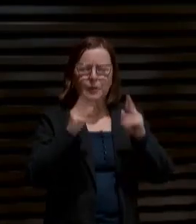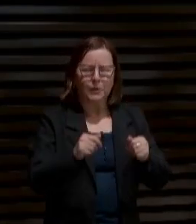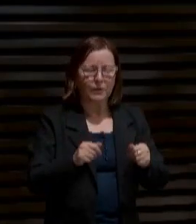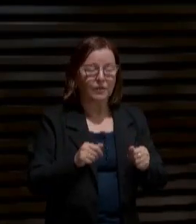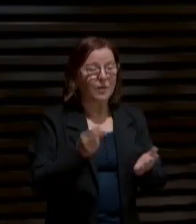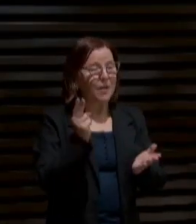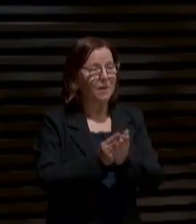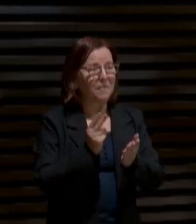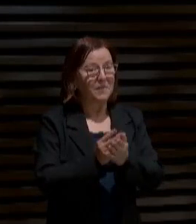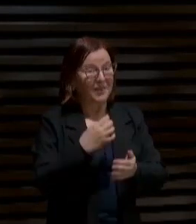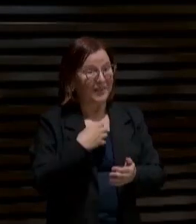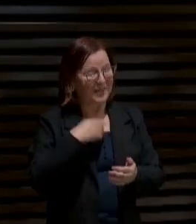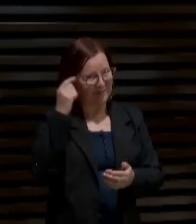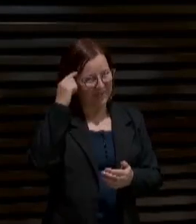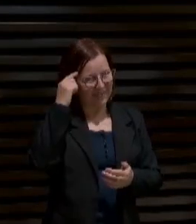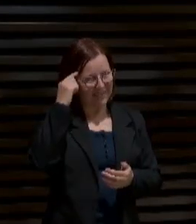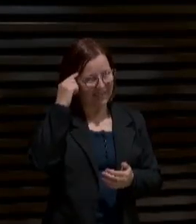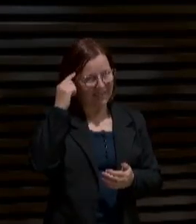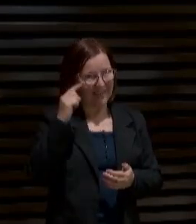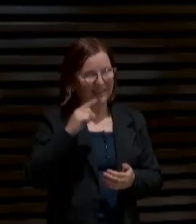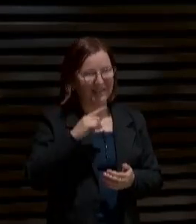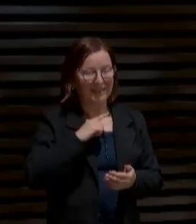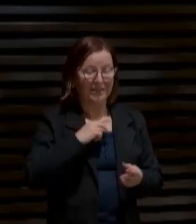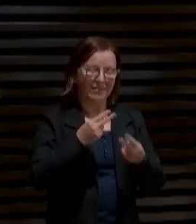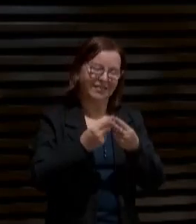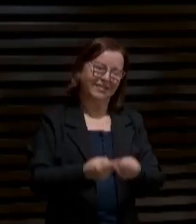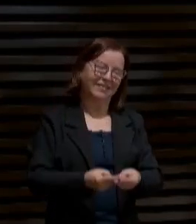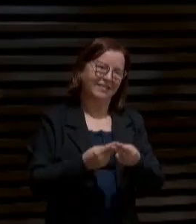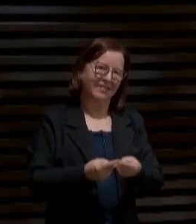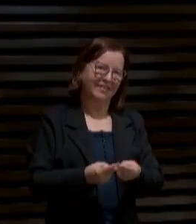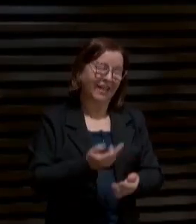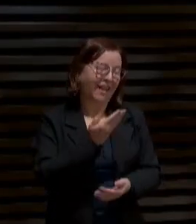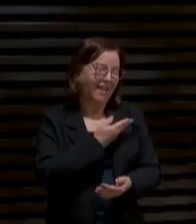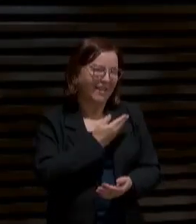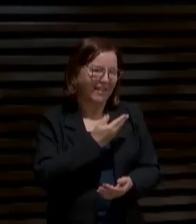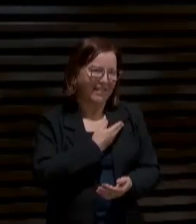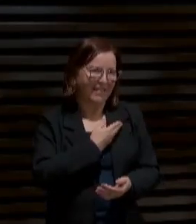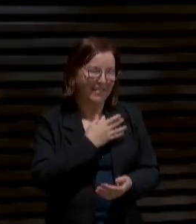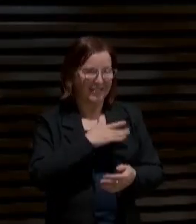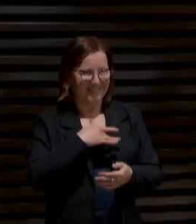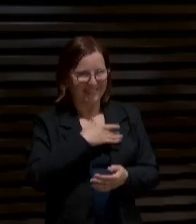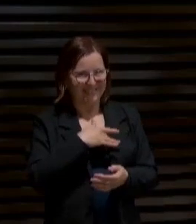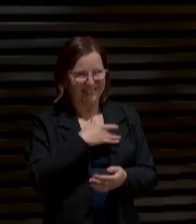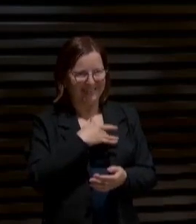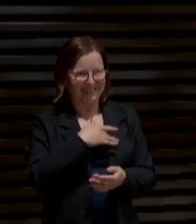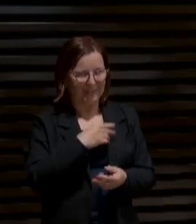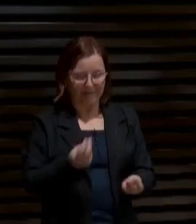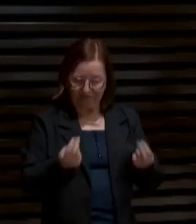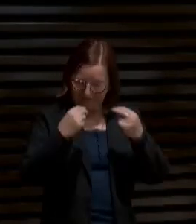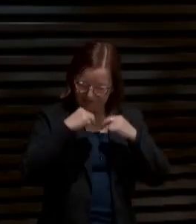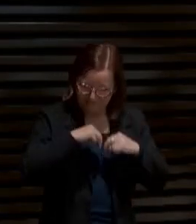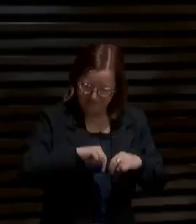modo de pensar Sejam compassivos fraternalmente amigos misericordiosos e